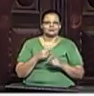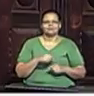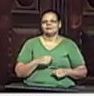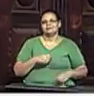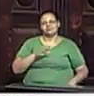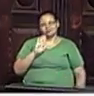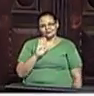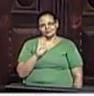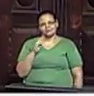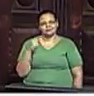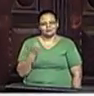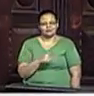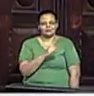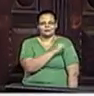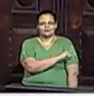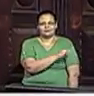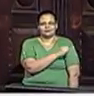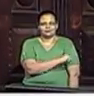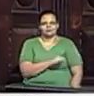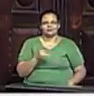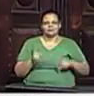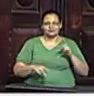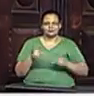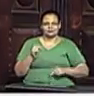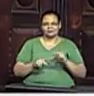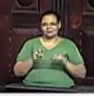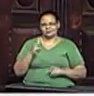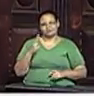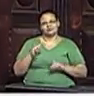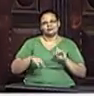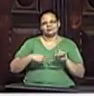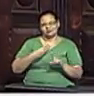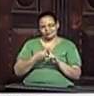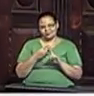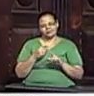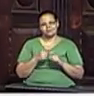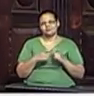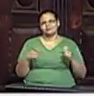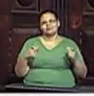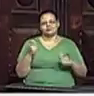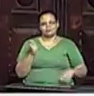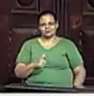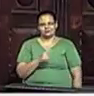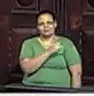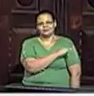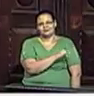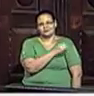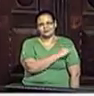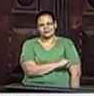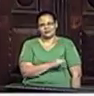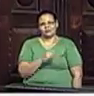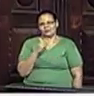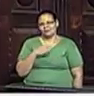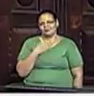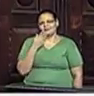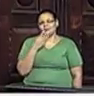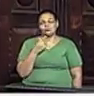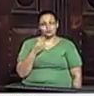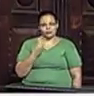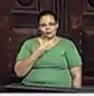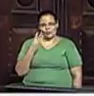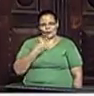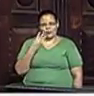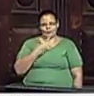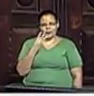uma população 3 vezes maior do que a do Rio de Janeiro. É estarrecedor. O terceiro estado em